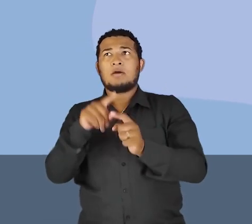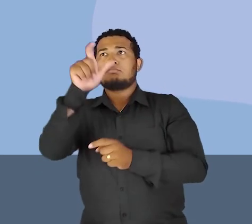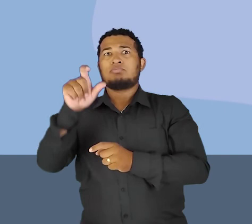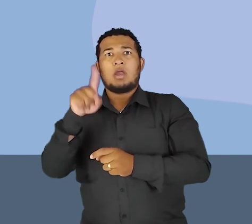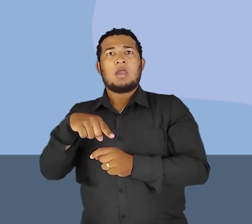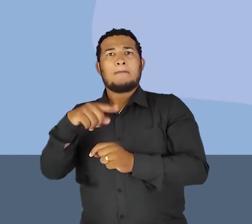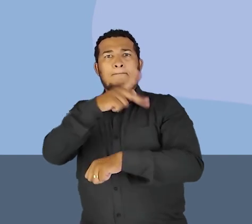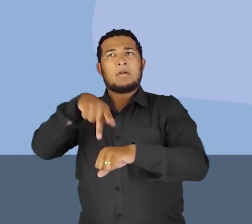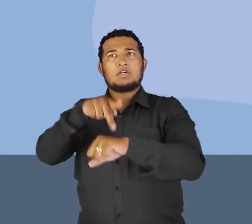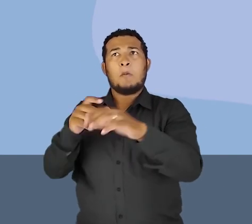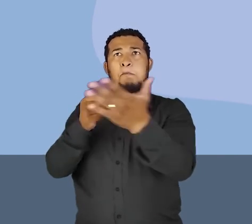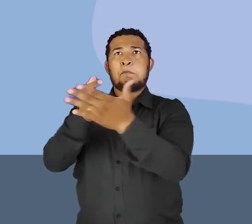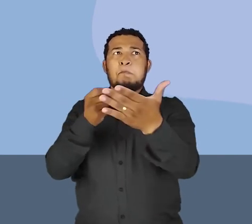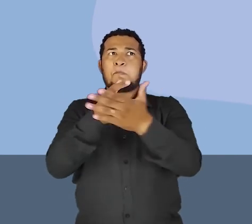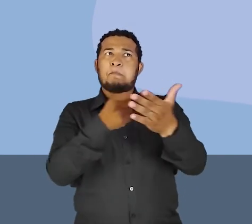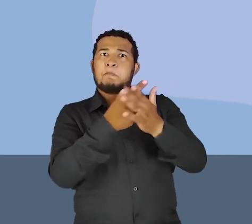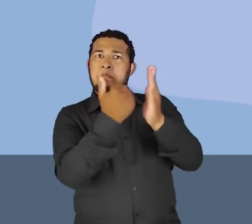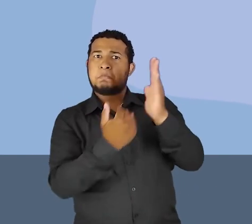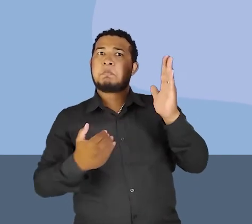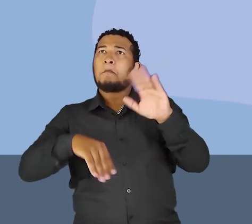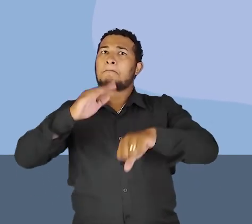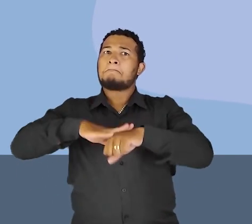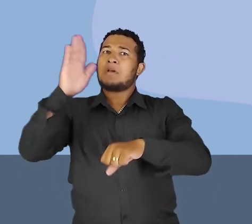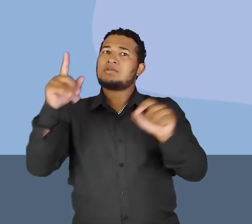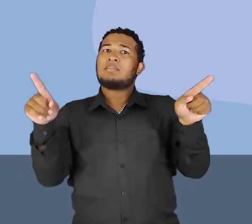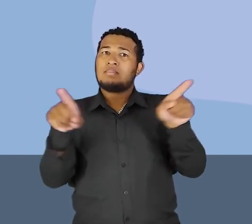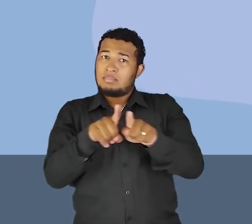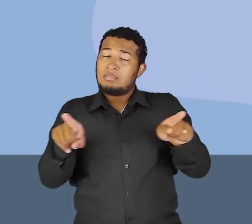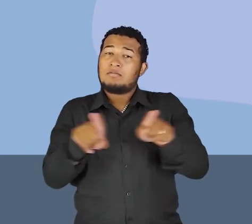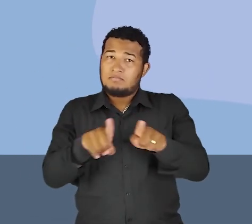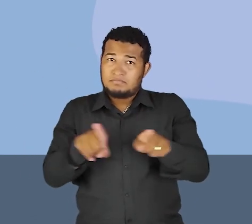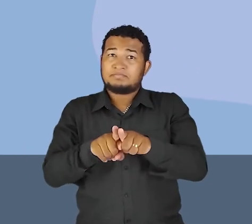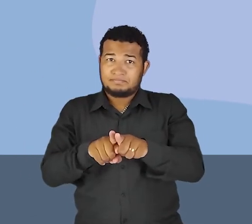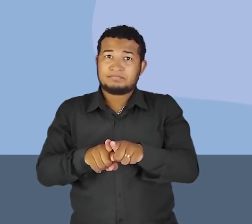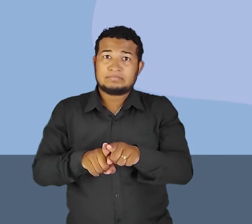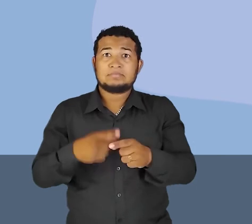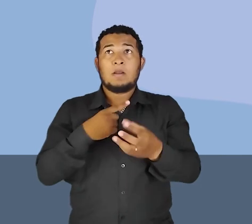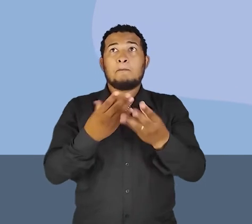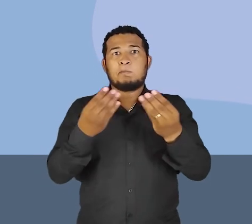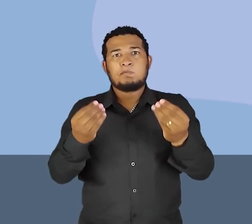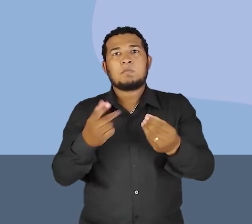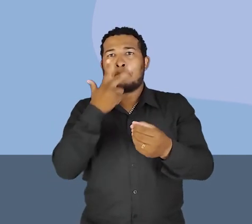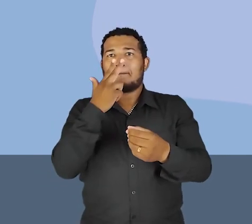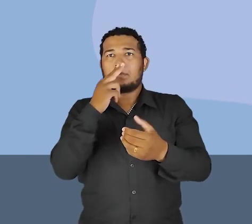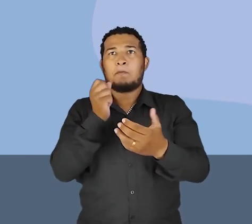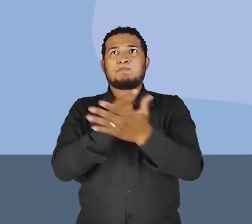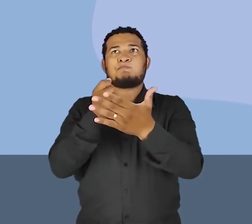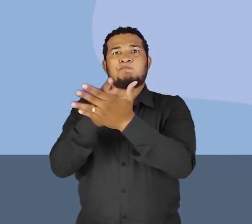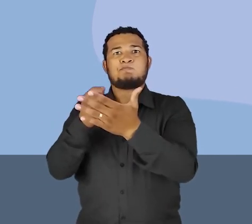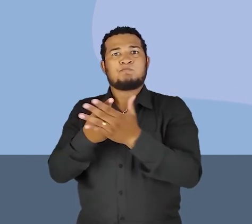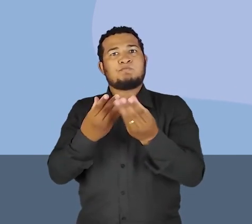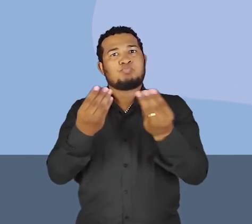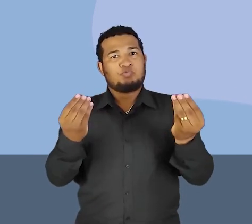é um dos países que mais importam, é o segundo, né, país aí que mais importa produto. Então,